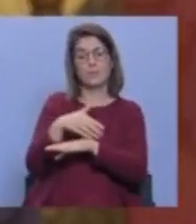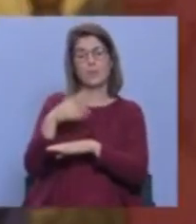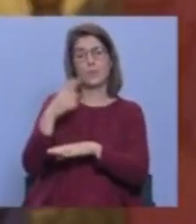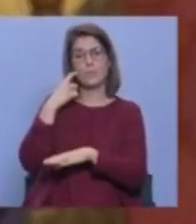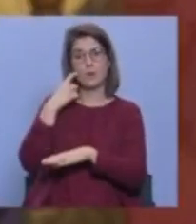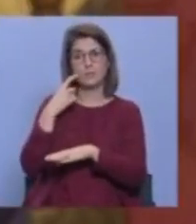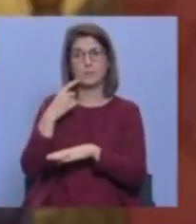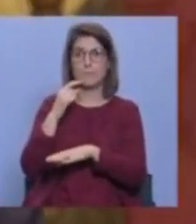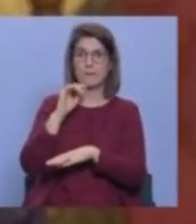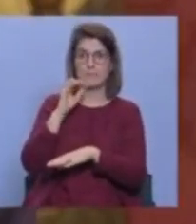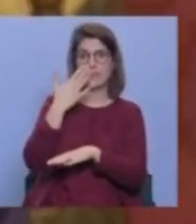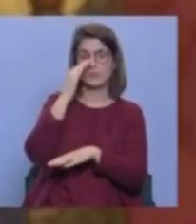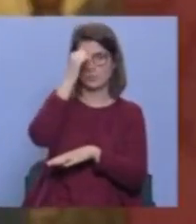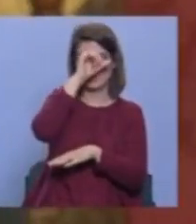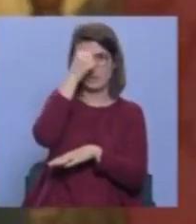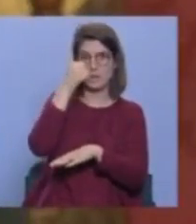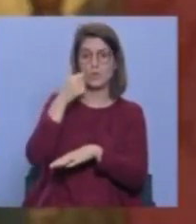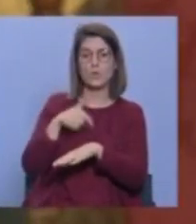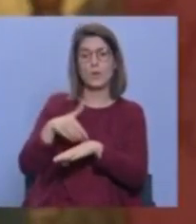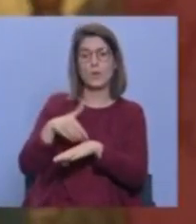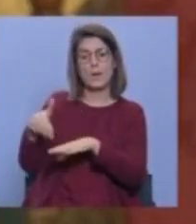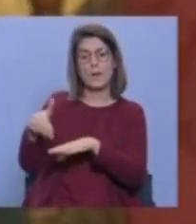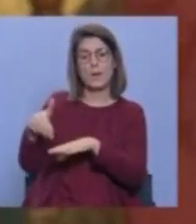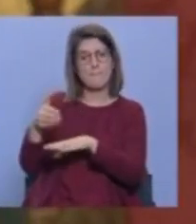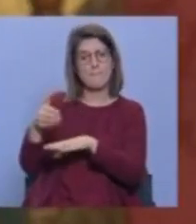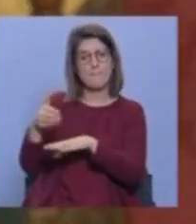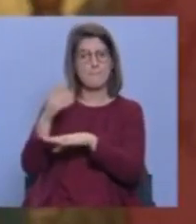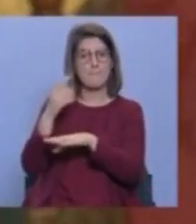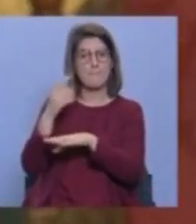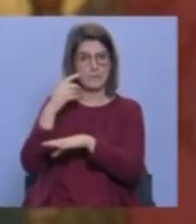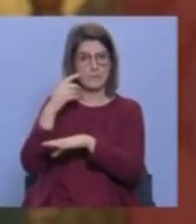primeiro domingo da Quaresma que ele fala precisamente na